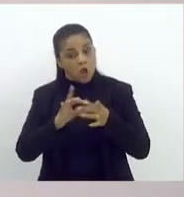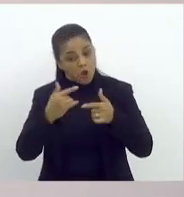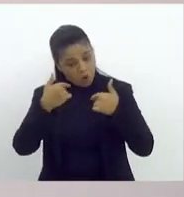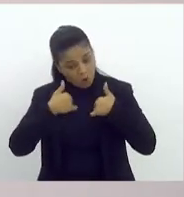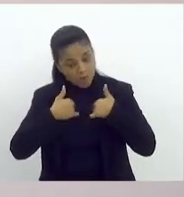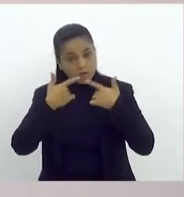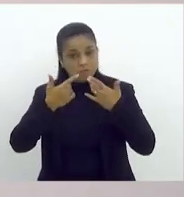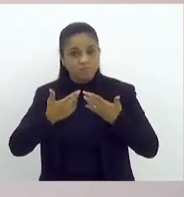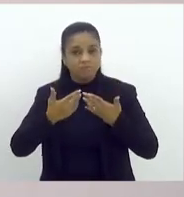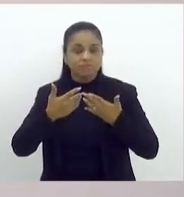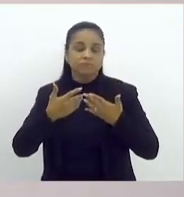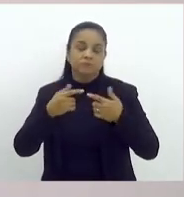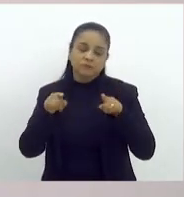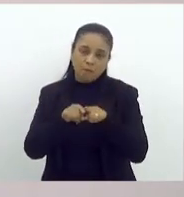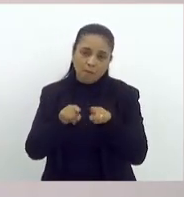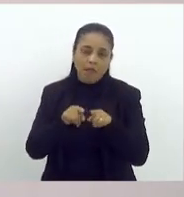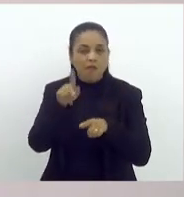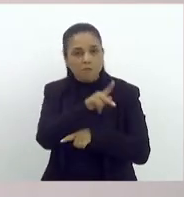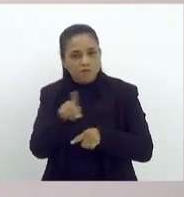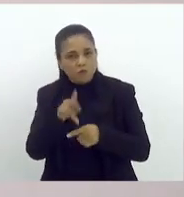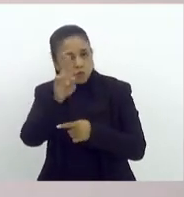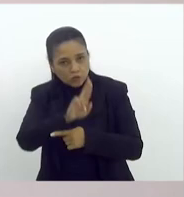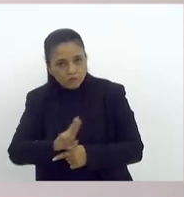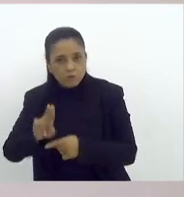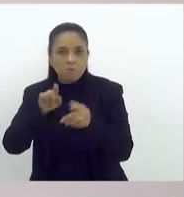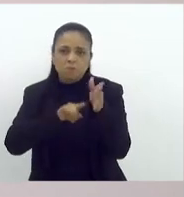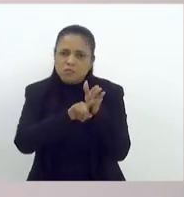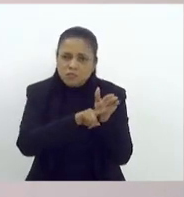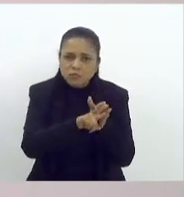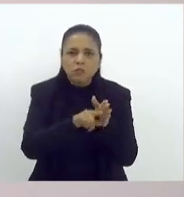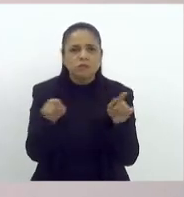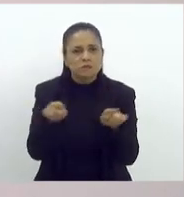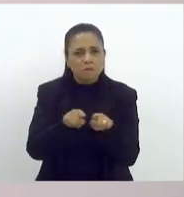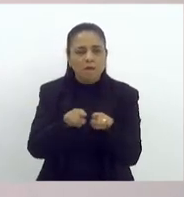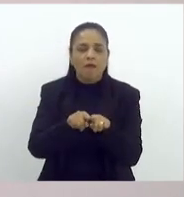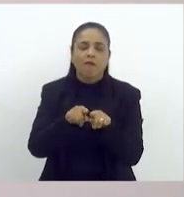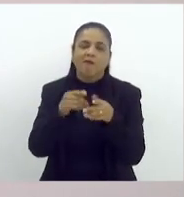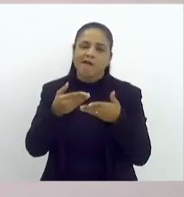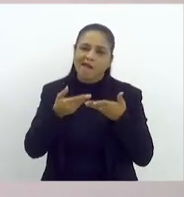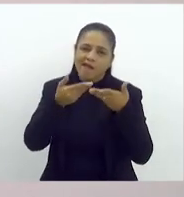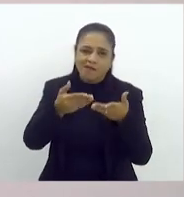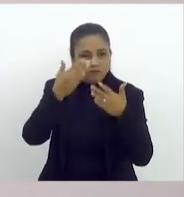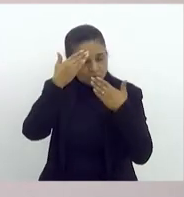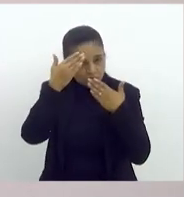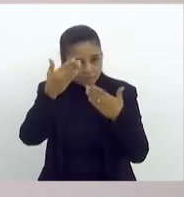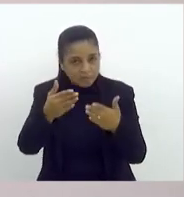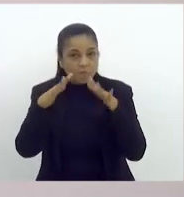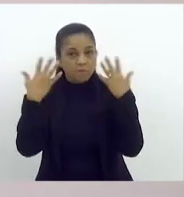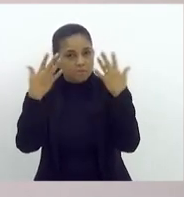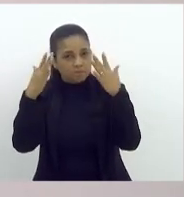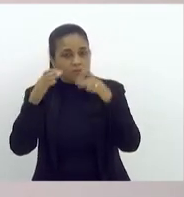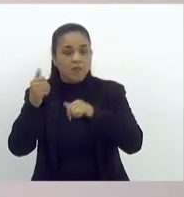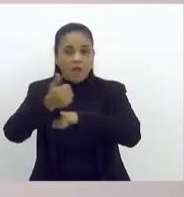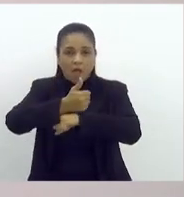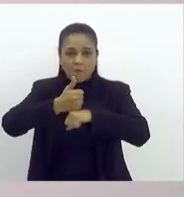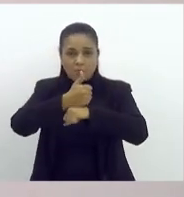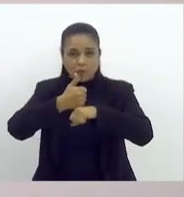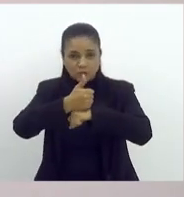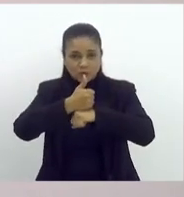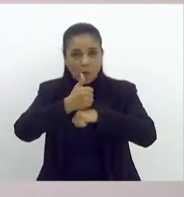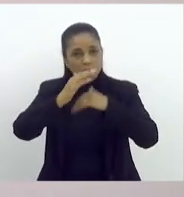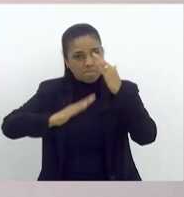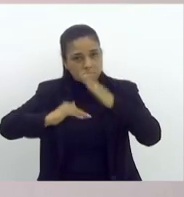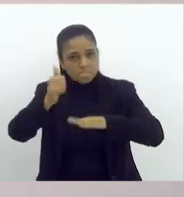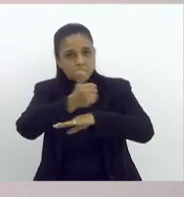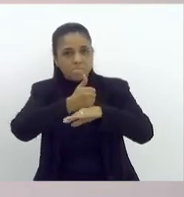outros professores universitários e tantos outros pesquisadores Agradeço o convite parabenizo também a produção sobre tudo